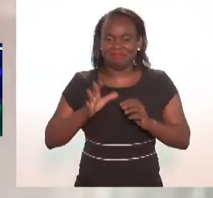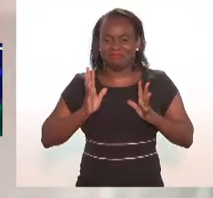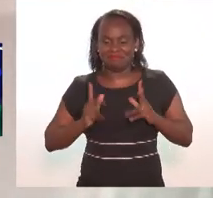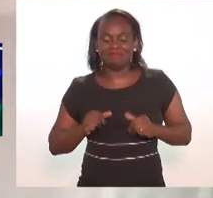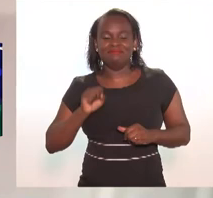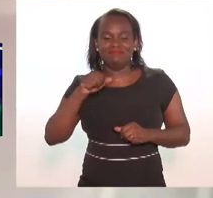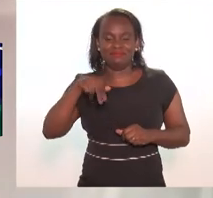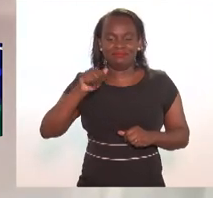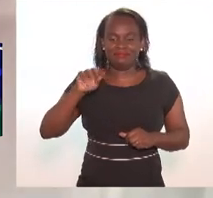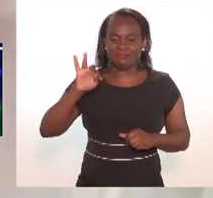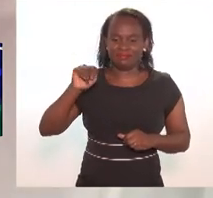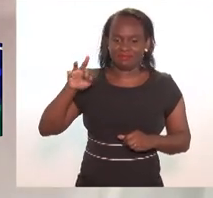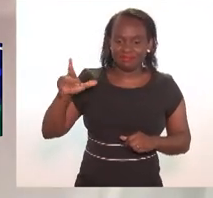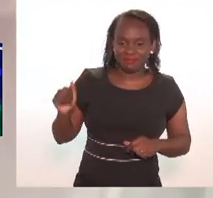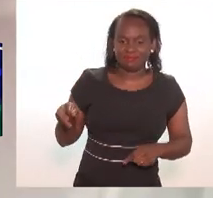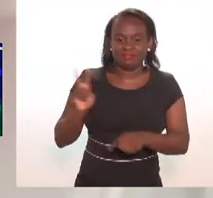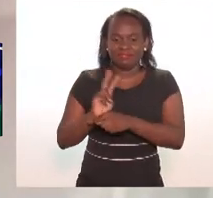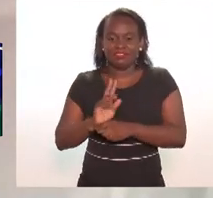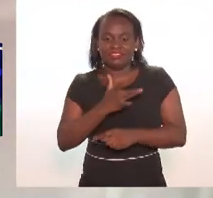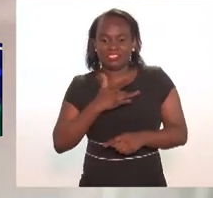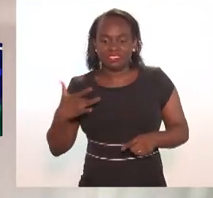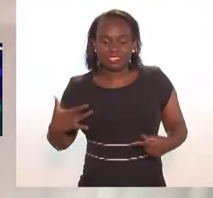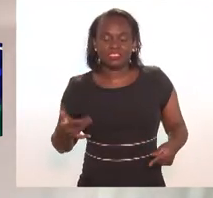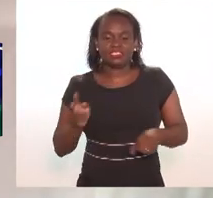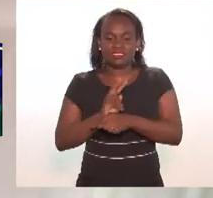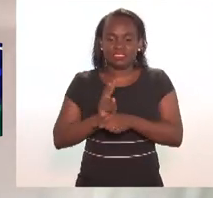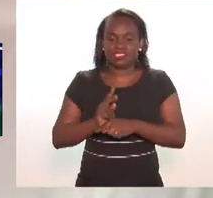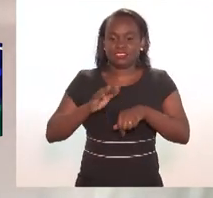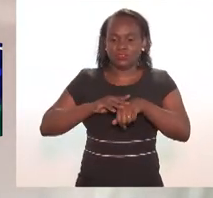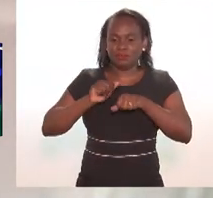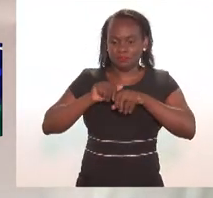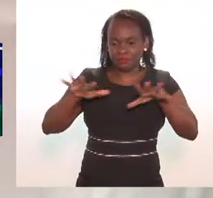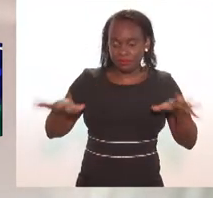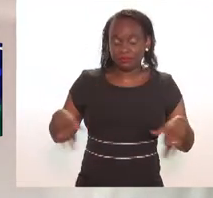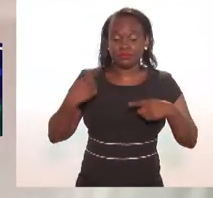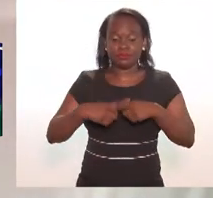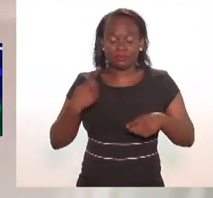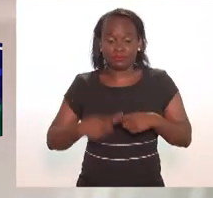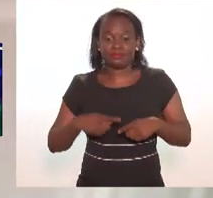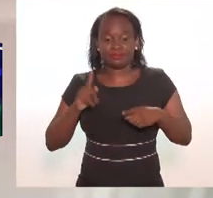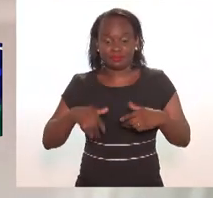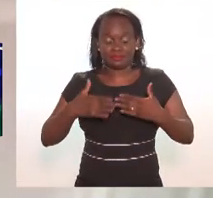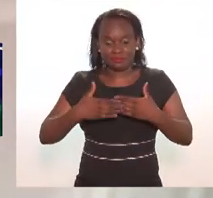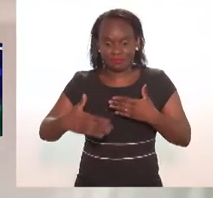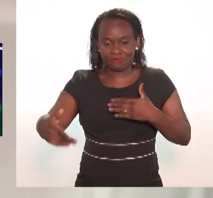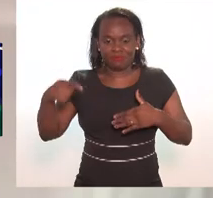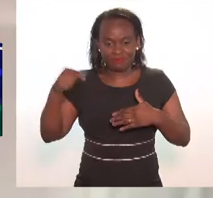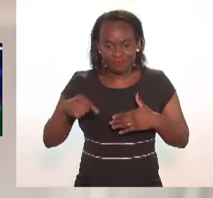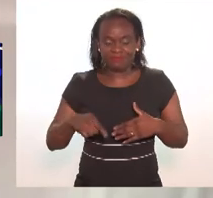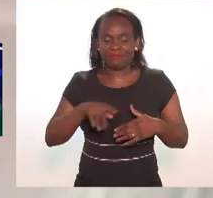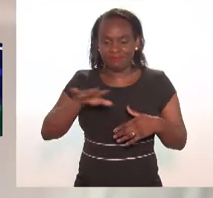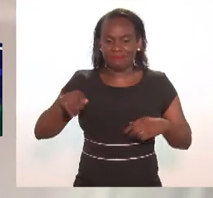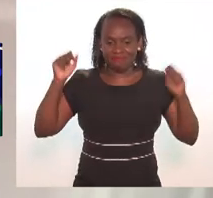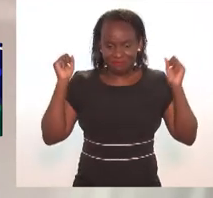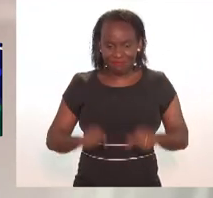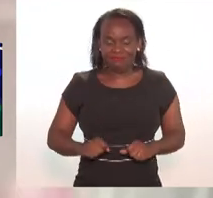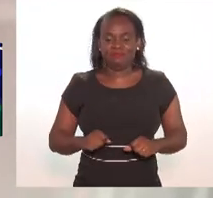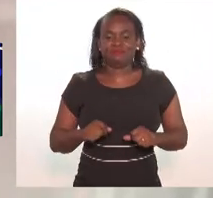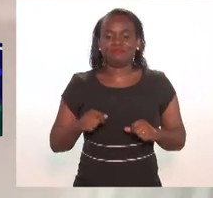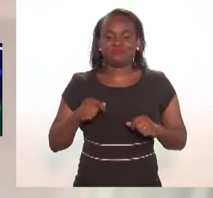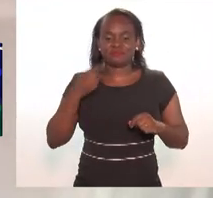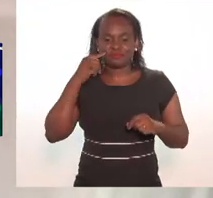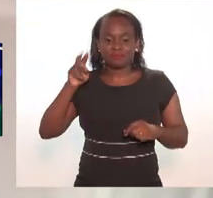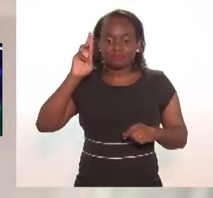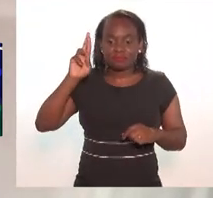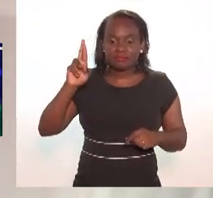Sanitária, né, da Vigilância em Saúde, da Vigilância Epidemiológica, porque é a partir dali que a gente vai poder